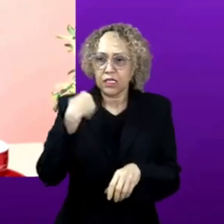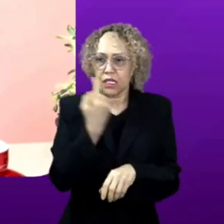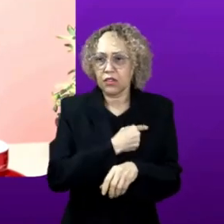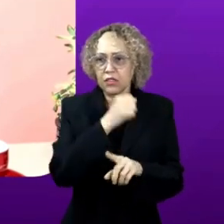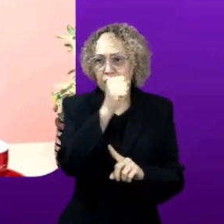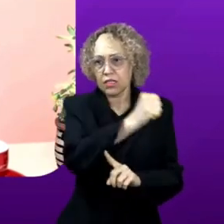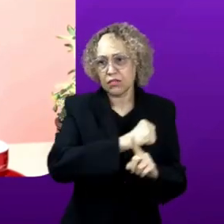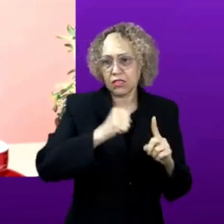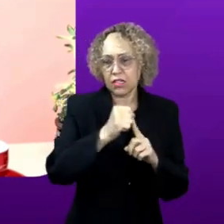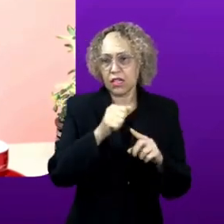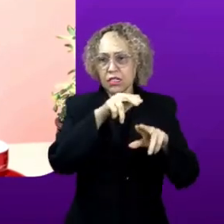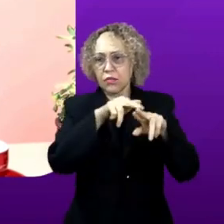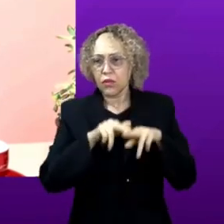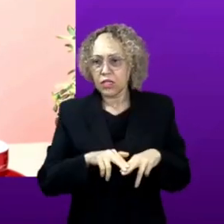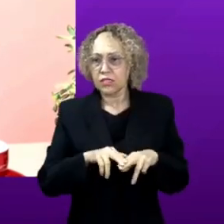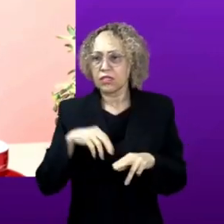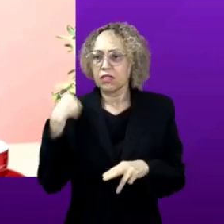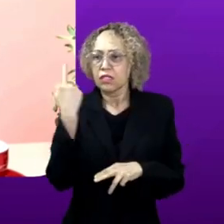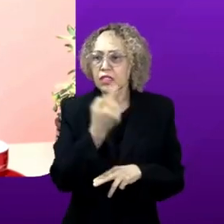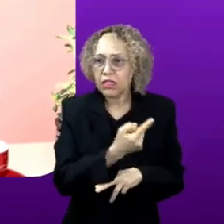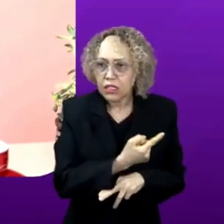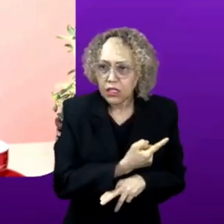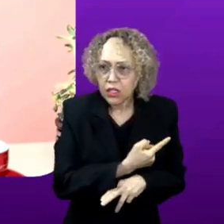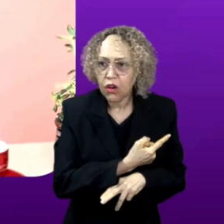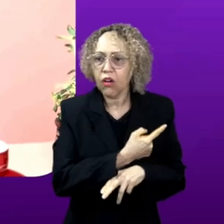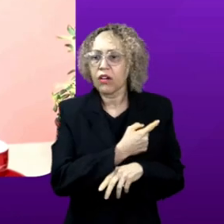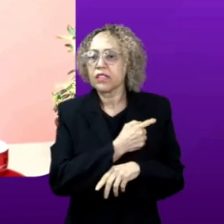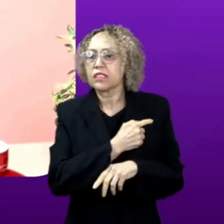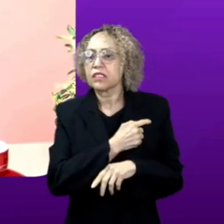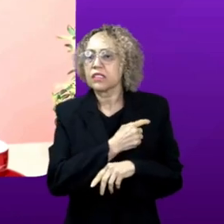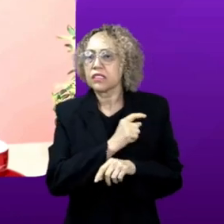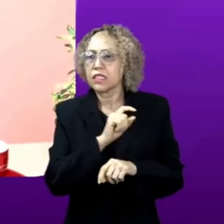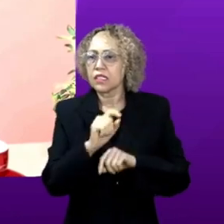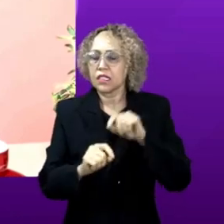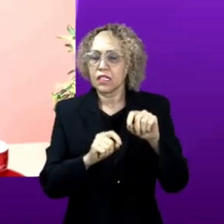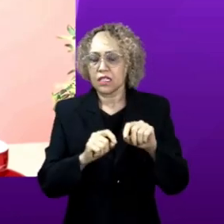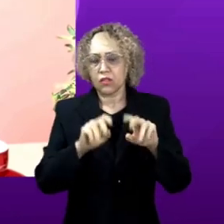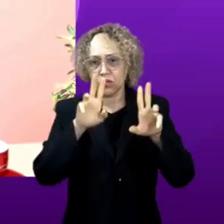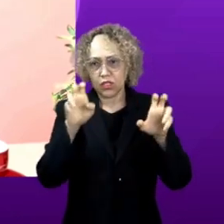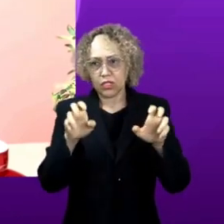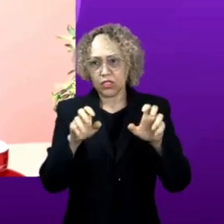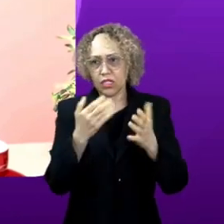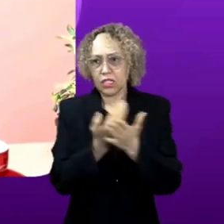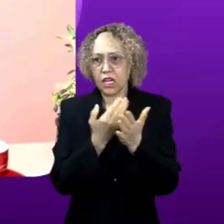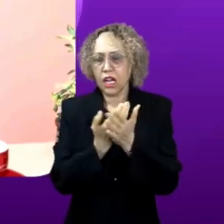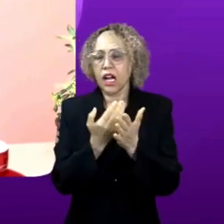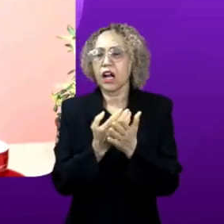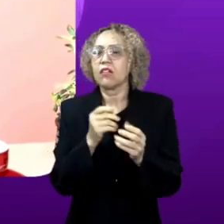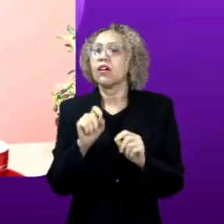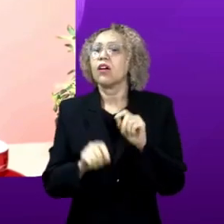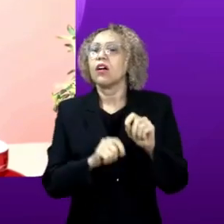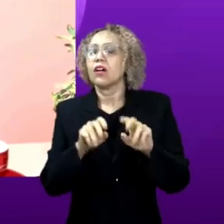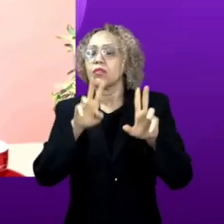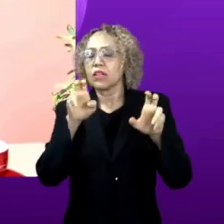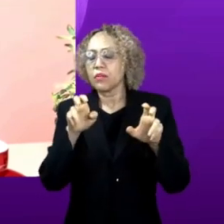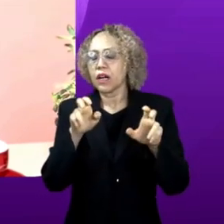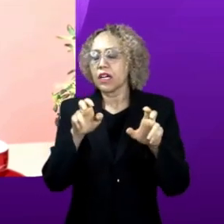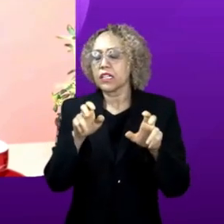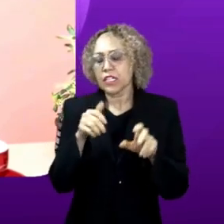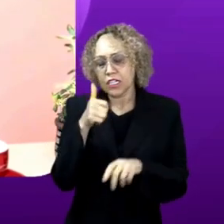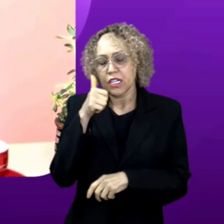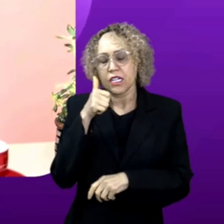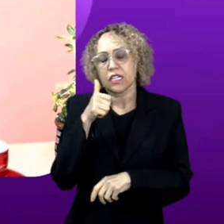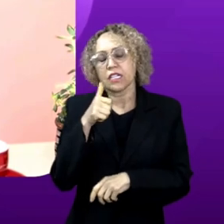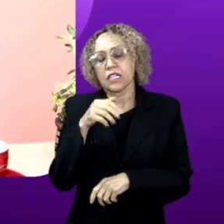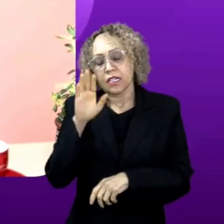é por isso que a gente colocou, junto do título dessa aula, a questão do maternar a política, que foi um